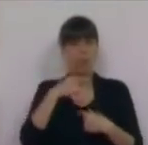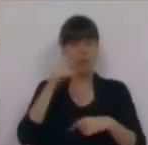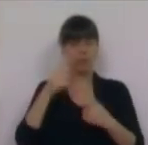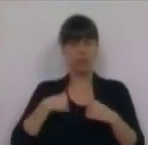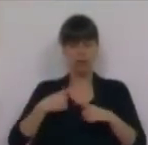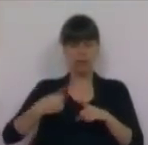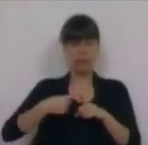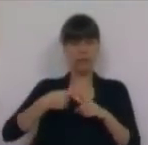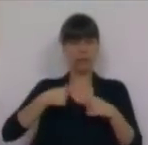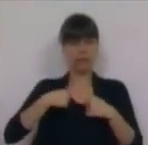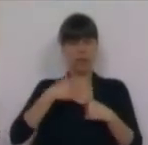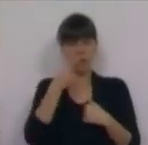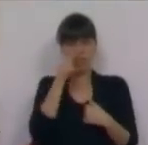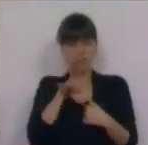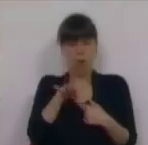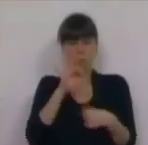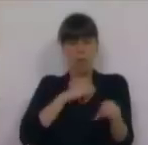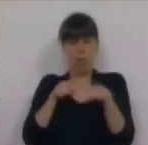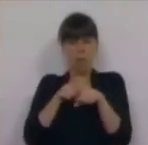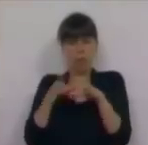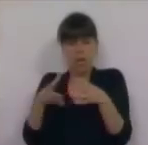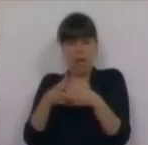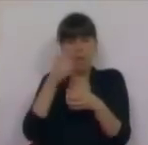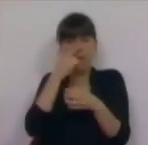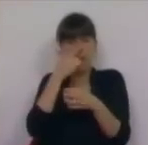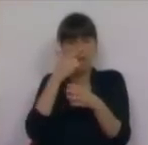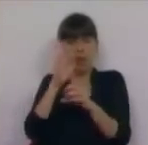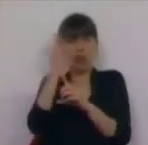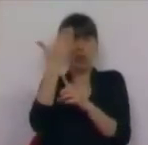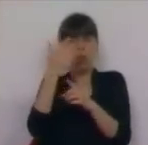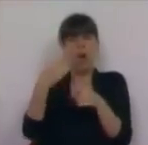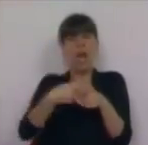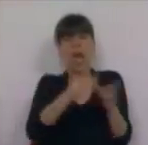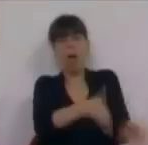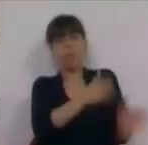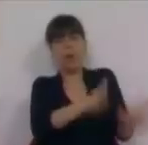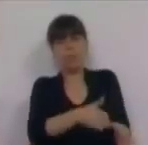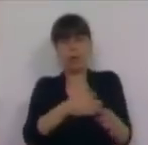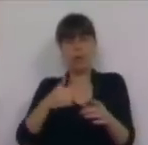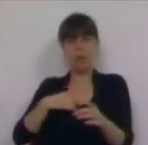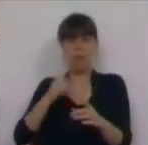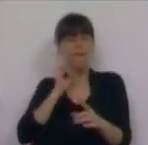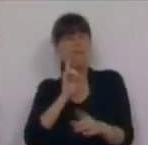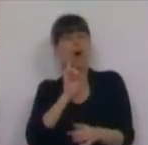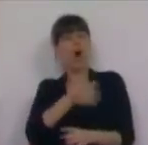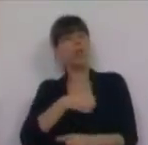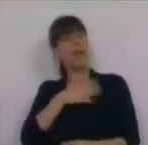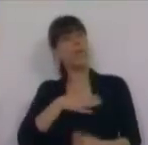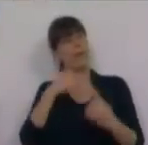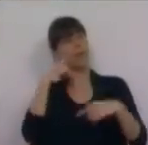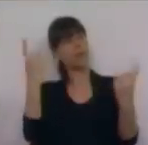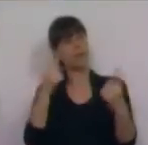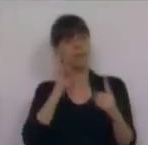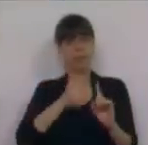os seus interesses, as suas opções político-partidárias à frente do interesse público e à frente do valor desta empresa